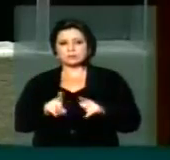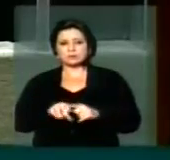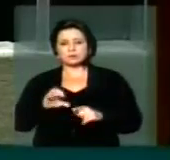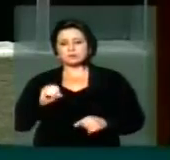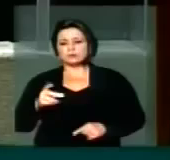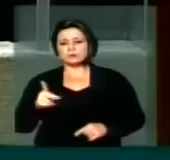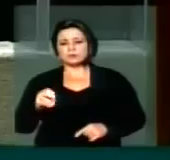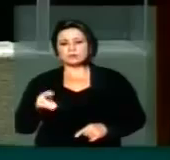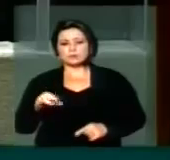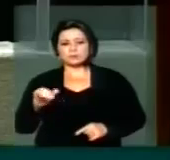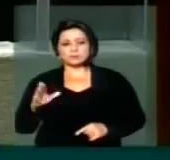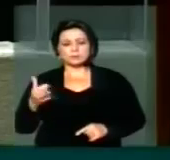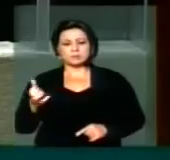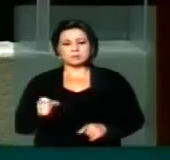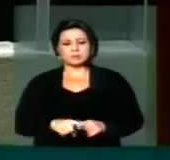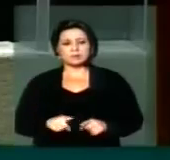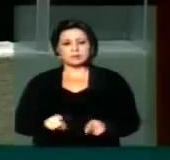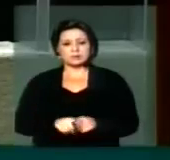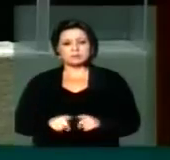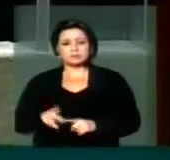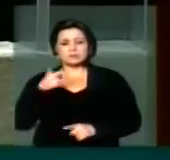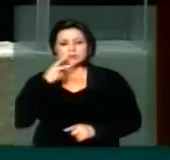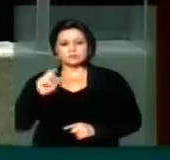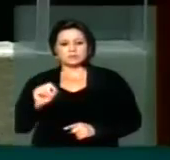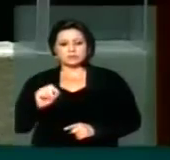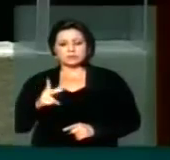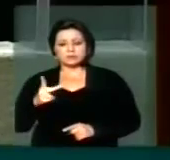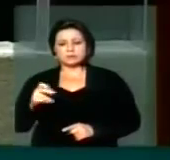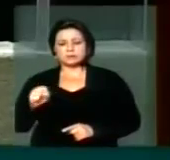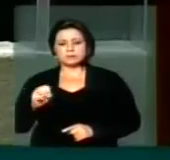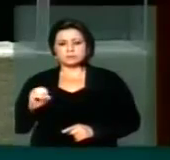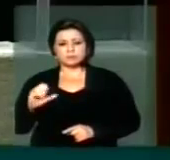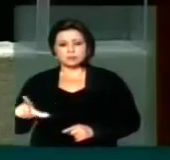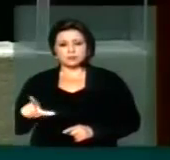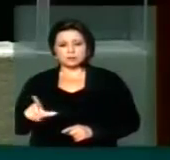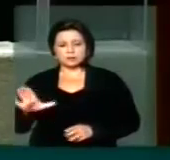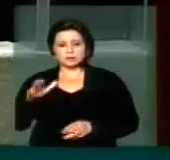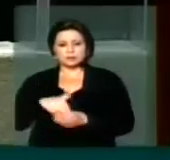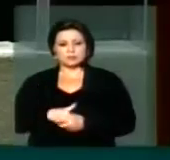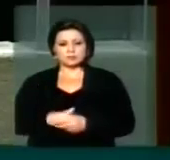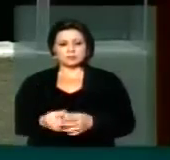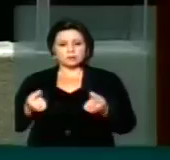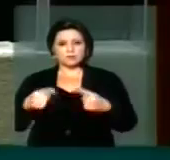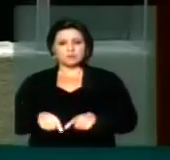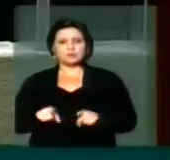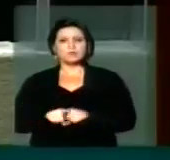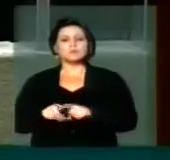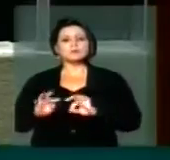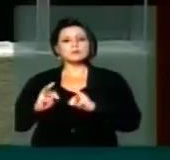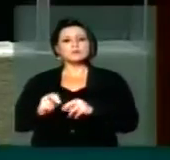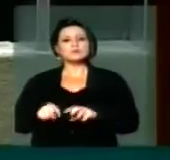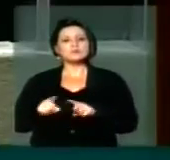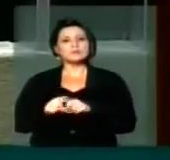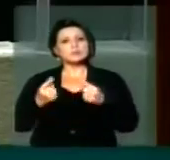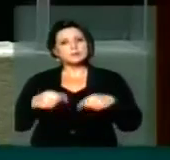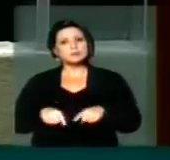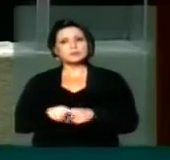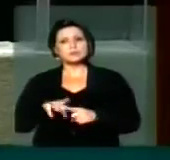chamados da oposição conservadora a seguinte: o PSOL votou contra o tempo todo